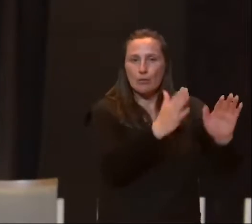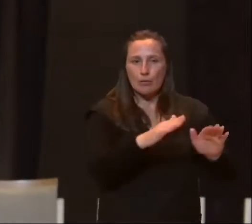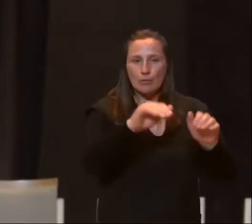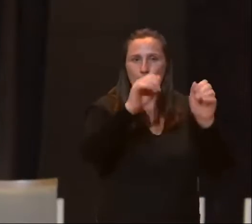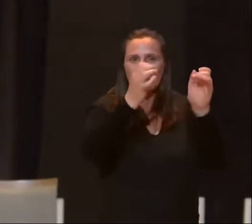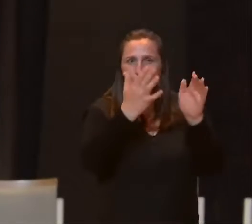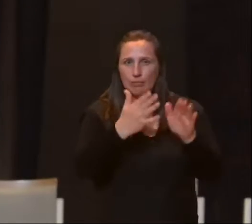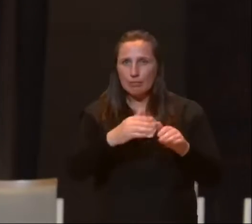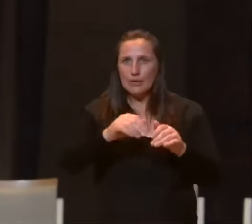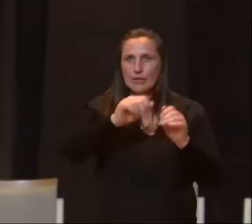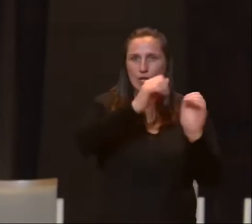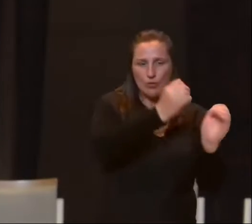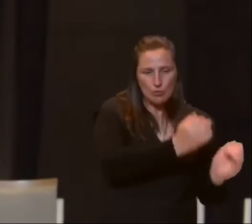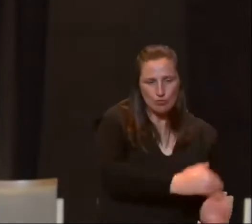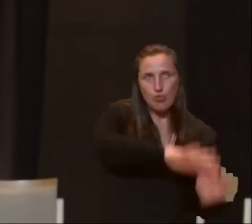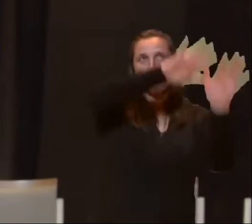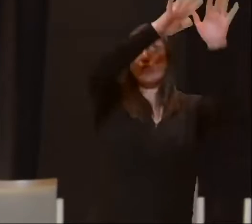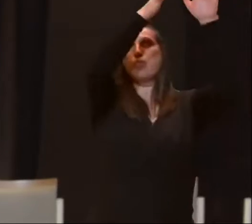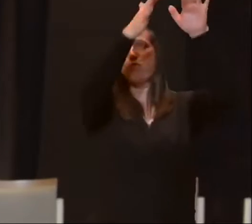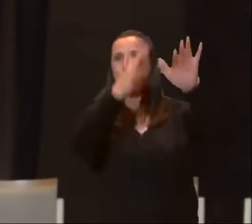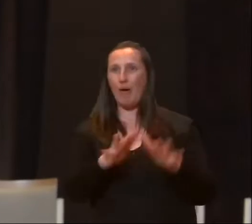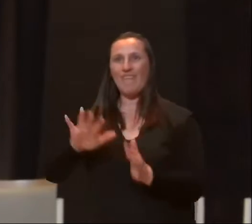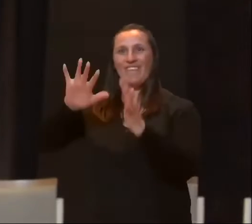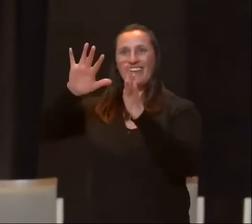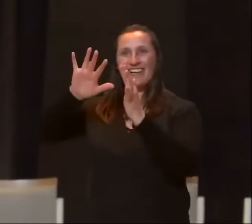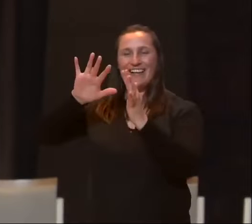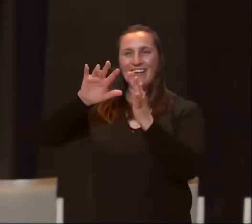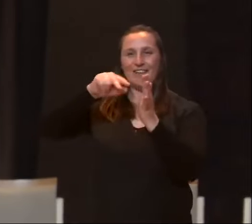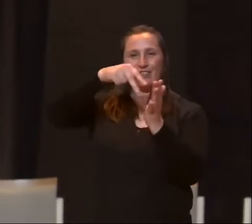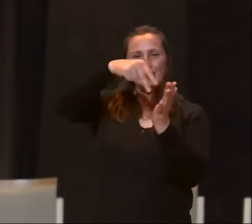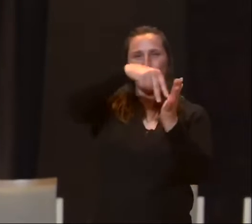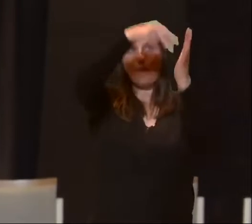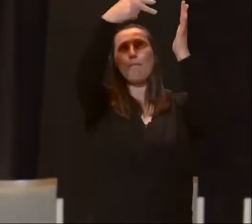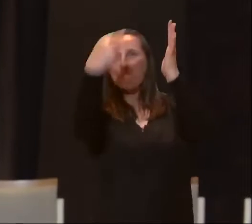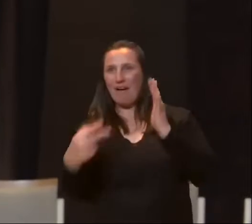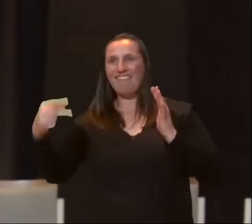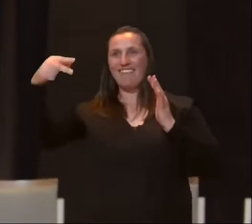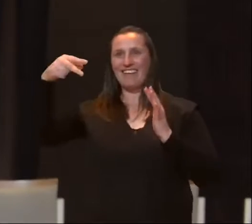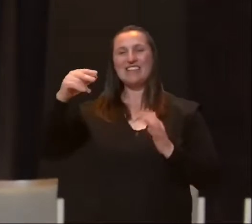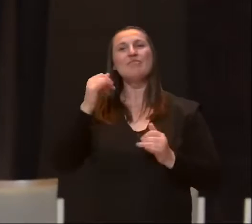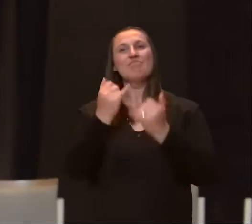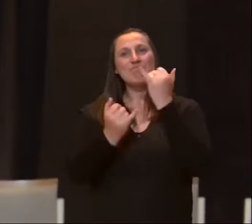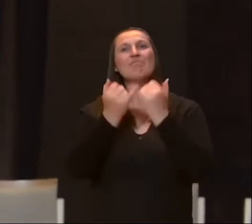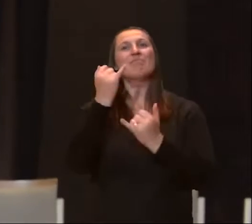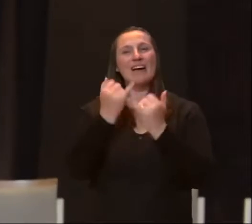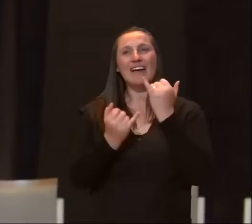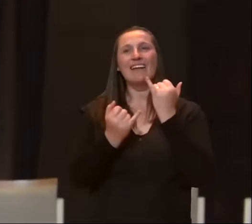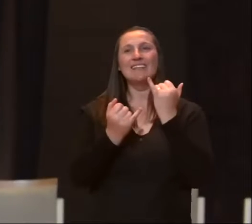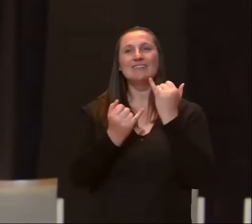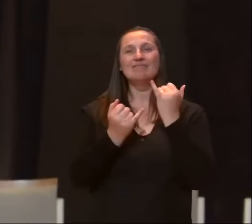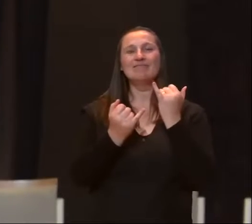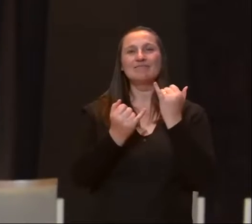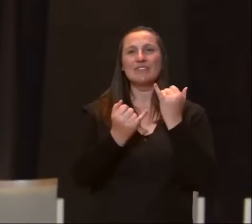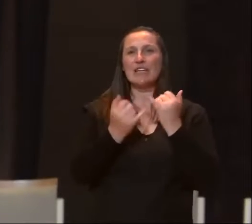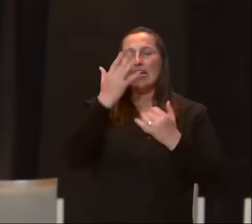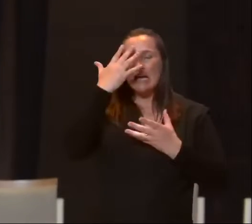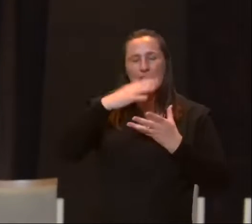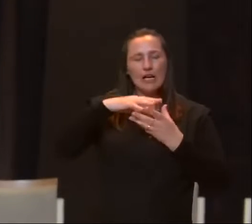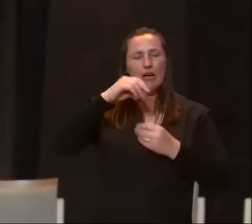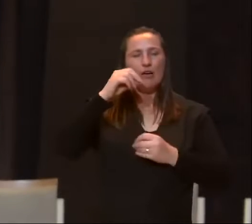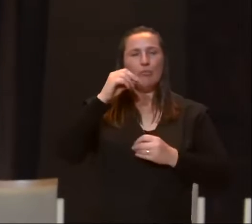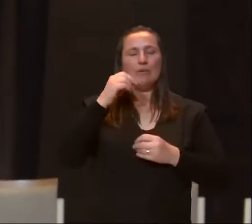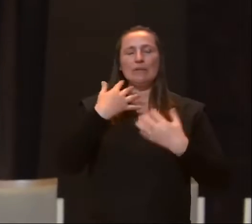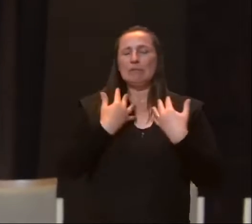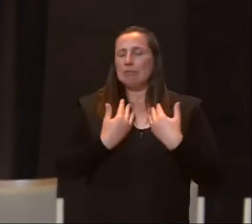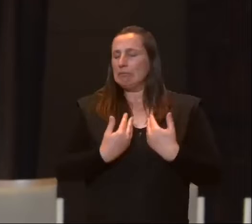pelas ondas. Esse é o sentimento aqui. A alma abatida, muitas vezes quando a